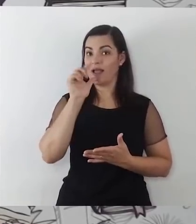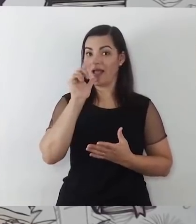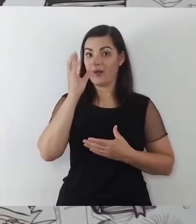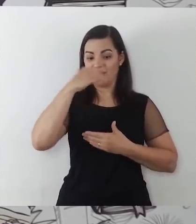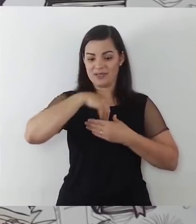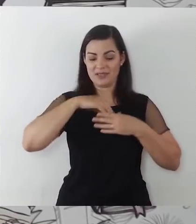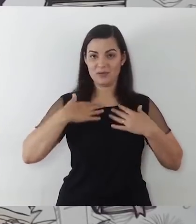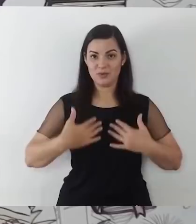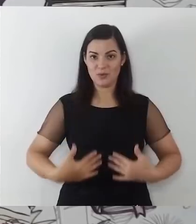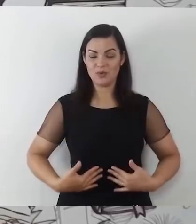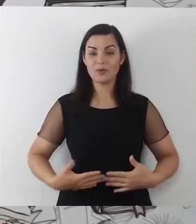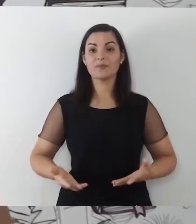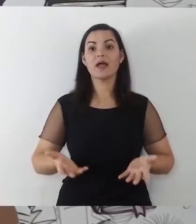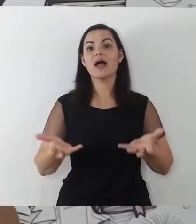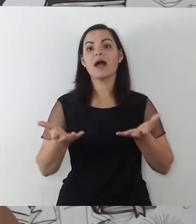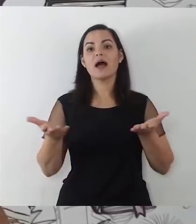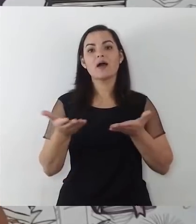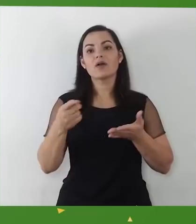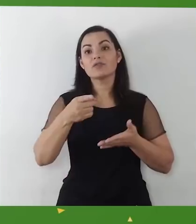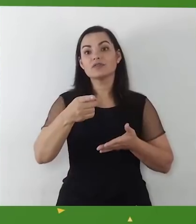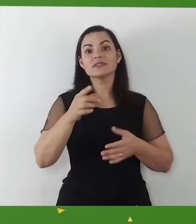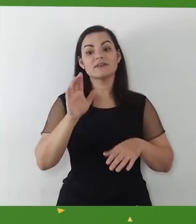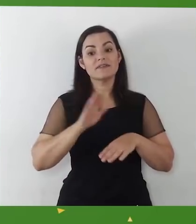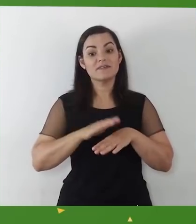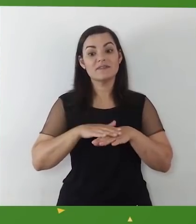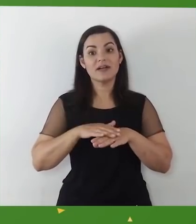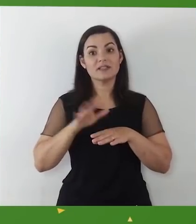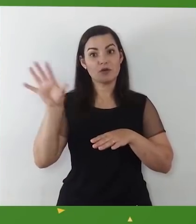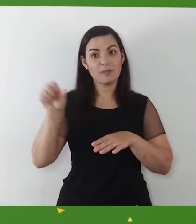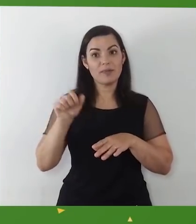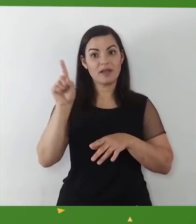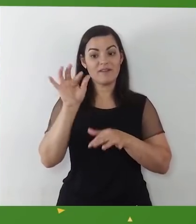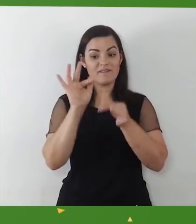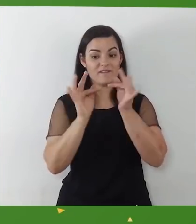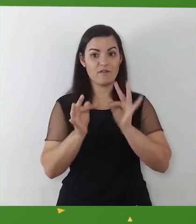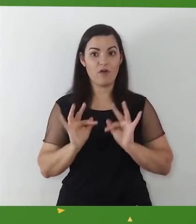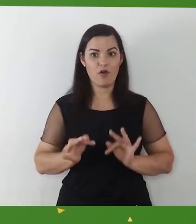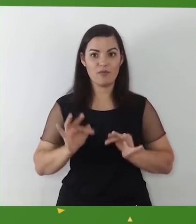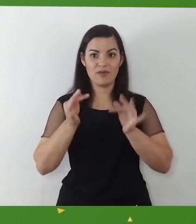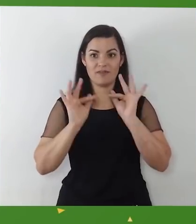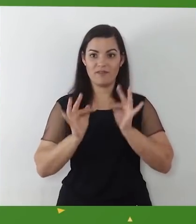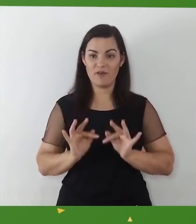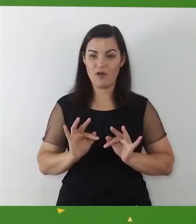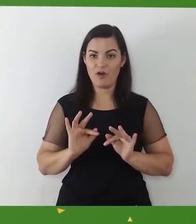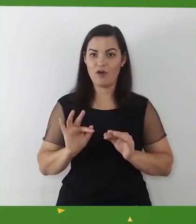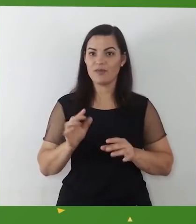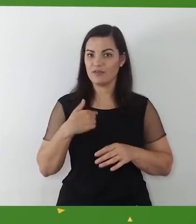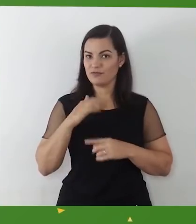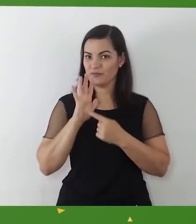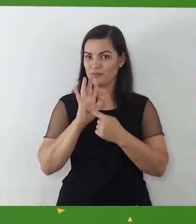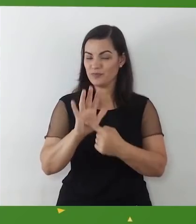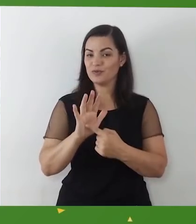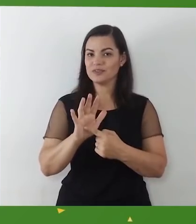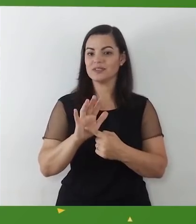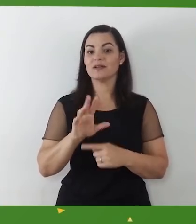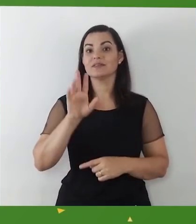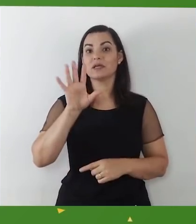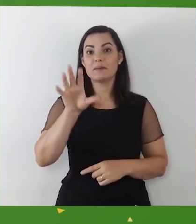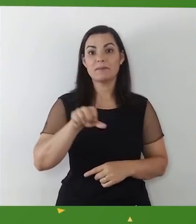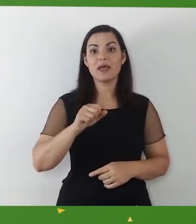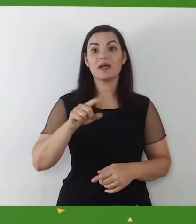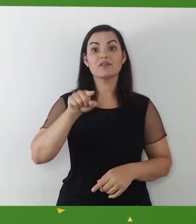que é o Colaramine que eu tomo para minha alergia. Bom, como vocês puderam ver, a